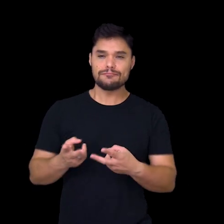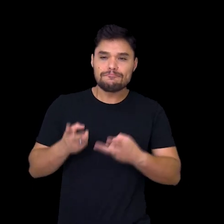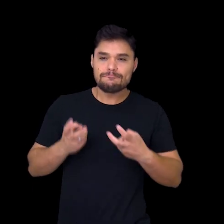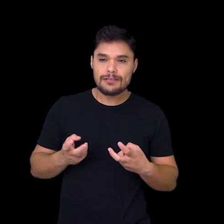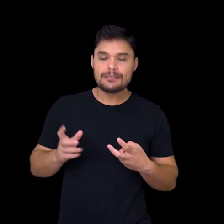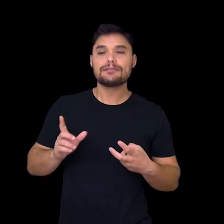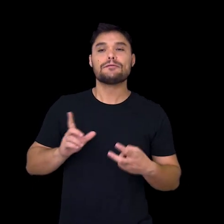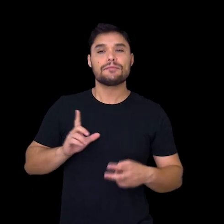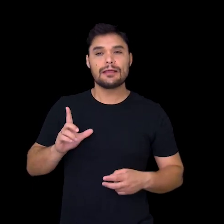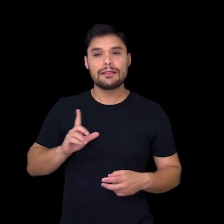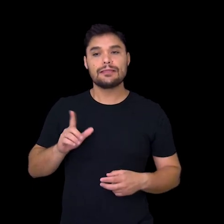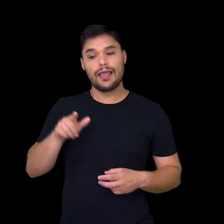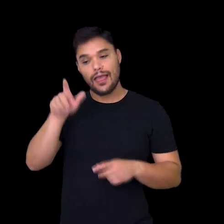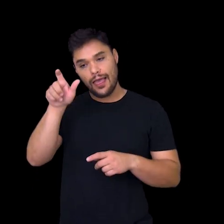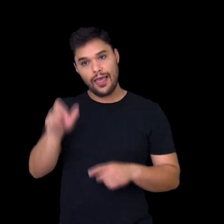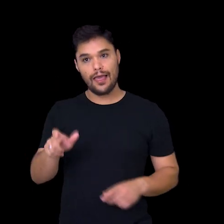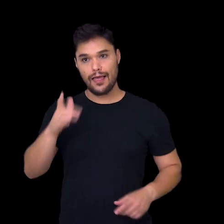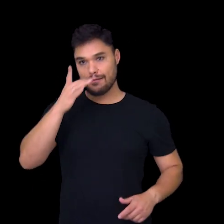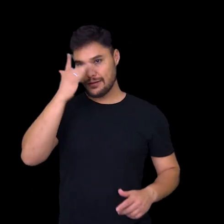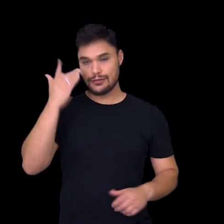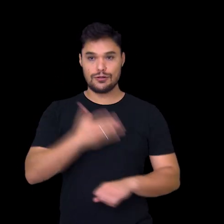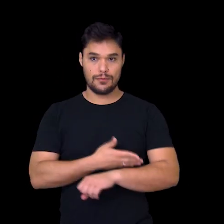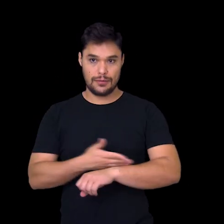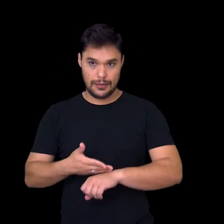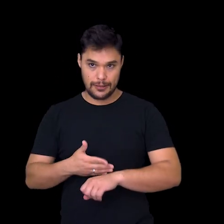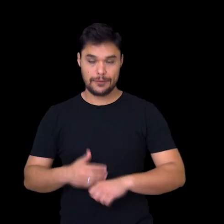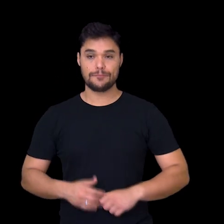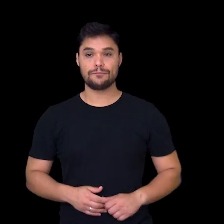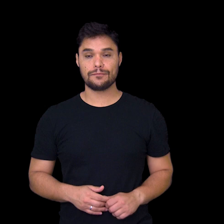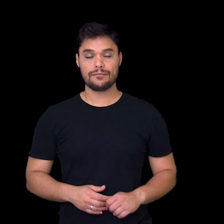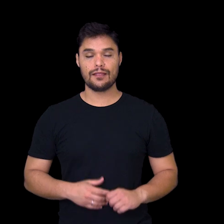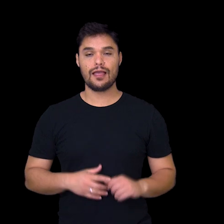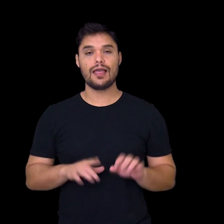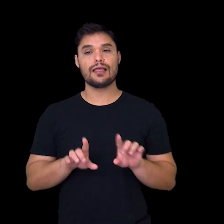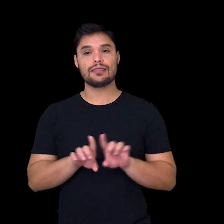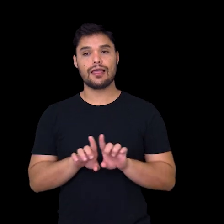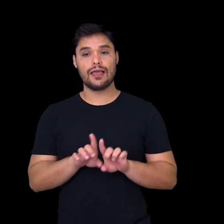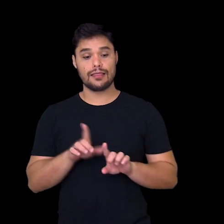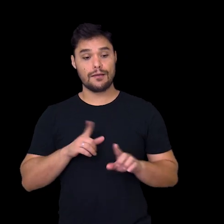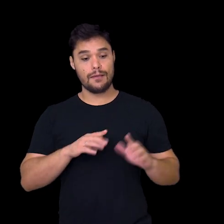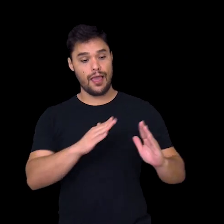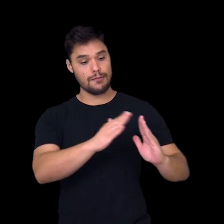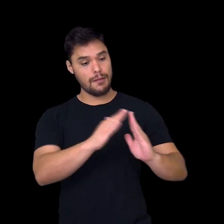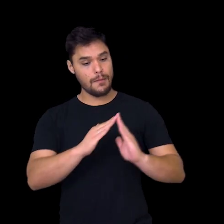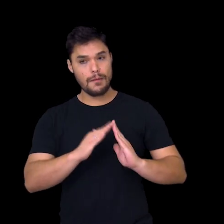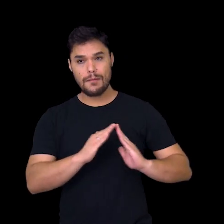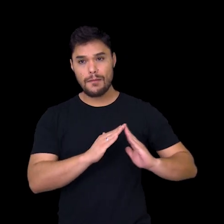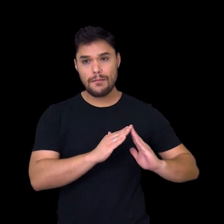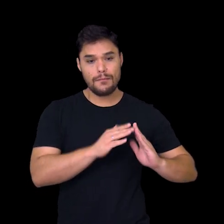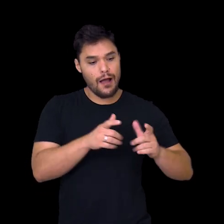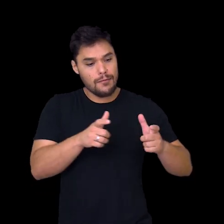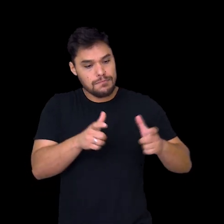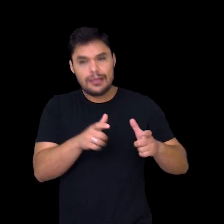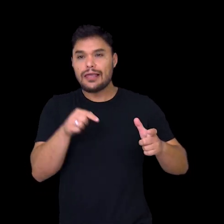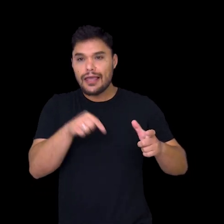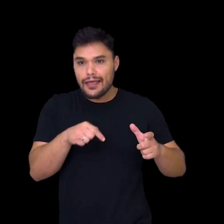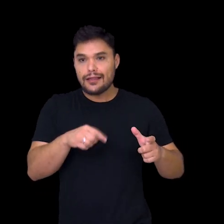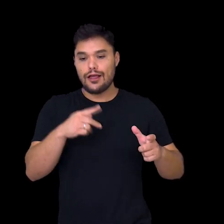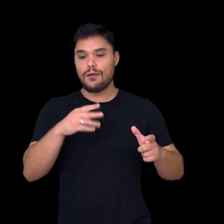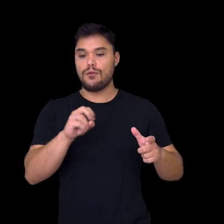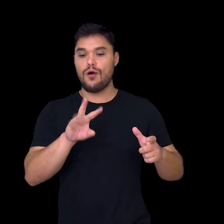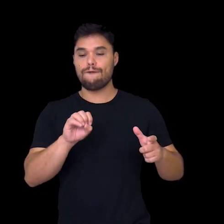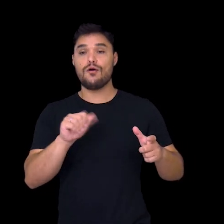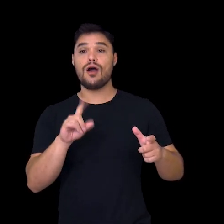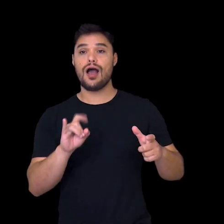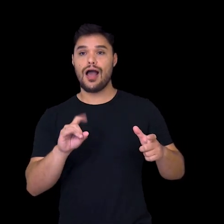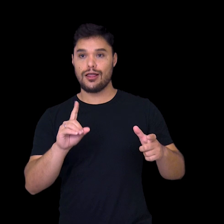ler identificando justamente esses sujeitos. E para além disso, há também os povoados que constituem essa